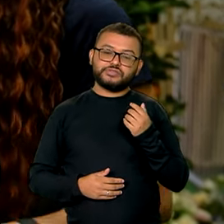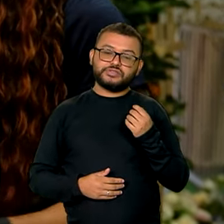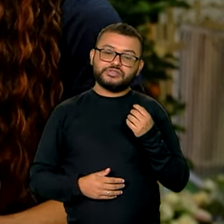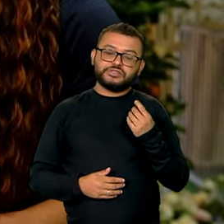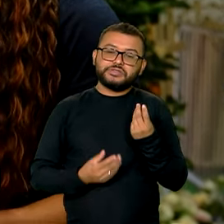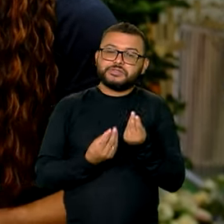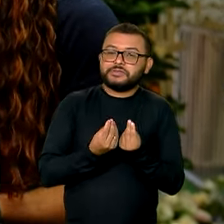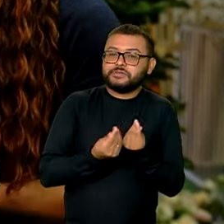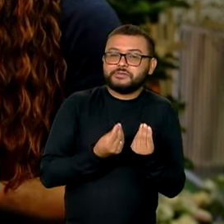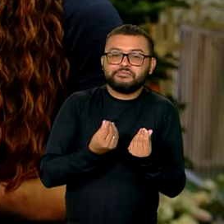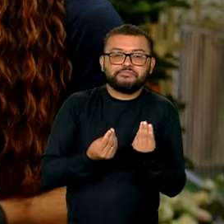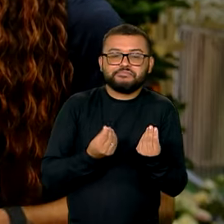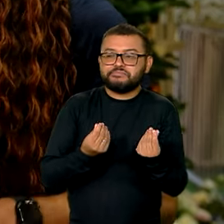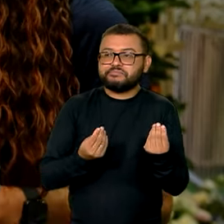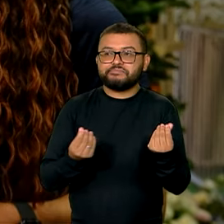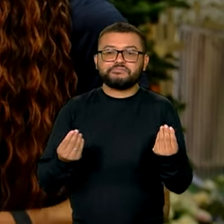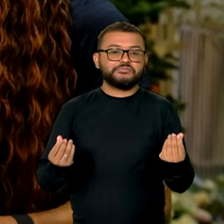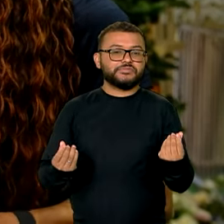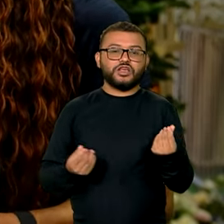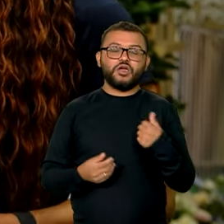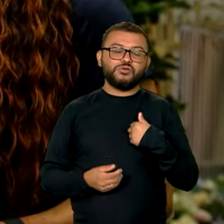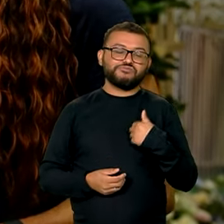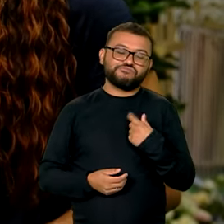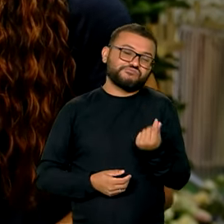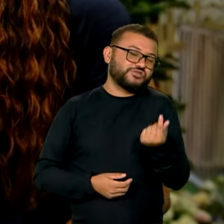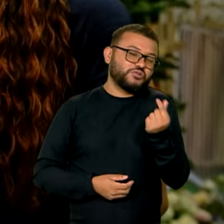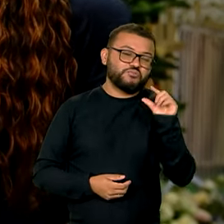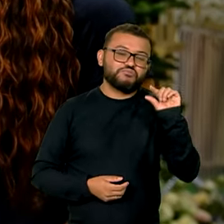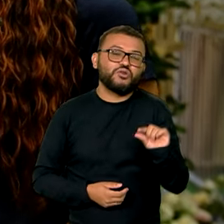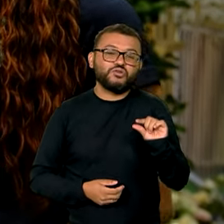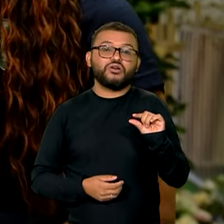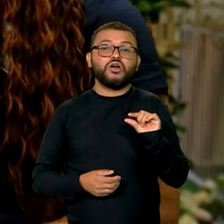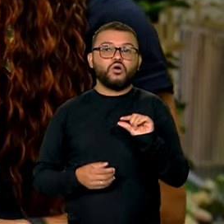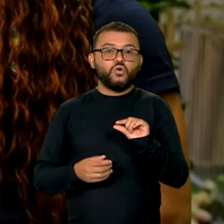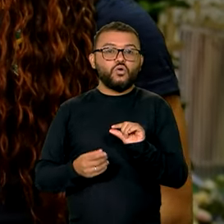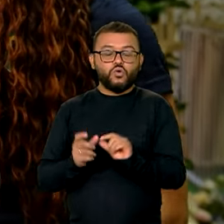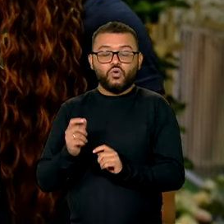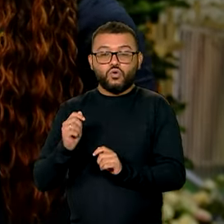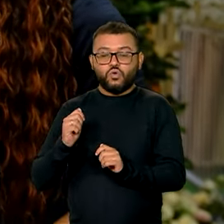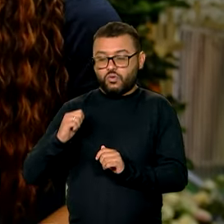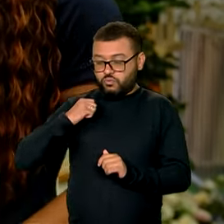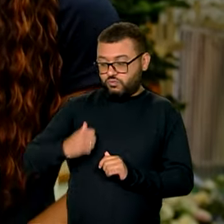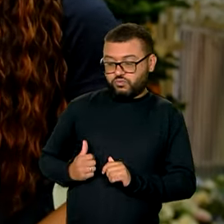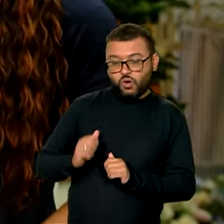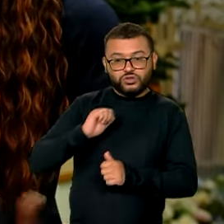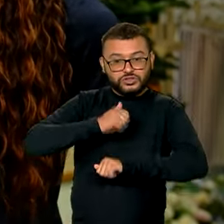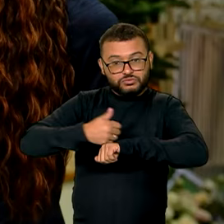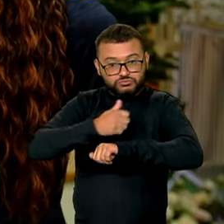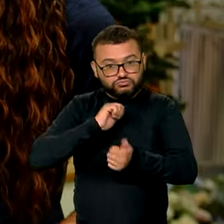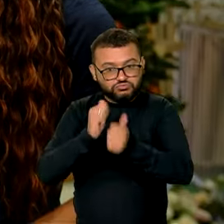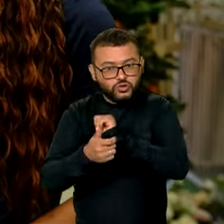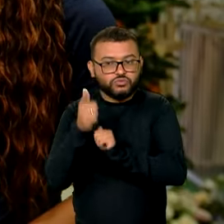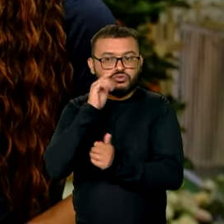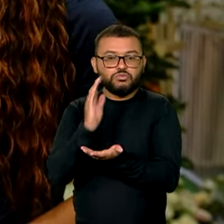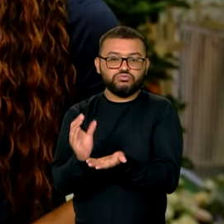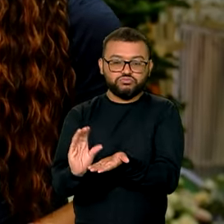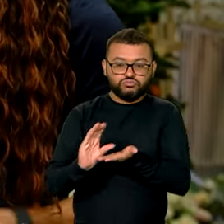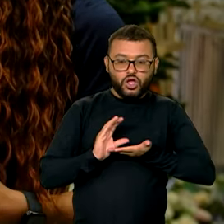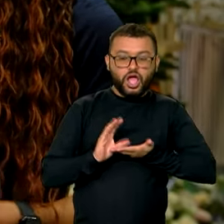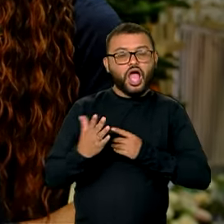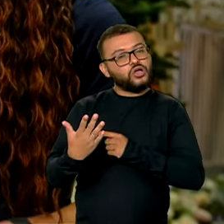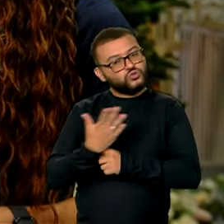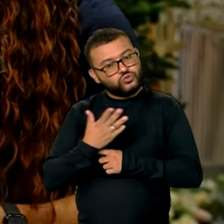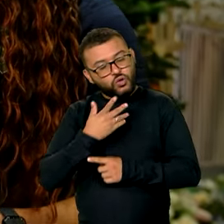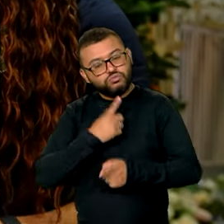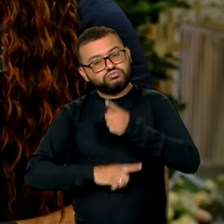certa delicadeza, assim, né? De dinheiro e tal. Então, o Bolsa Atleta, quando eu passei a receber, foi o que me ajudou a